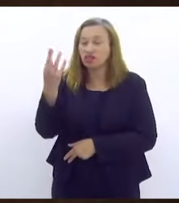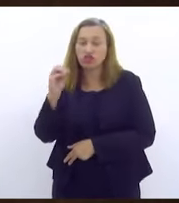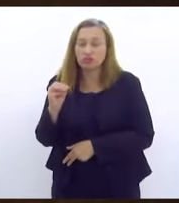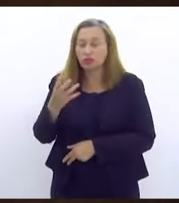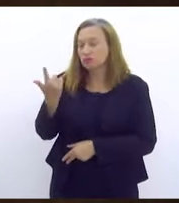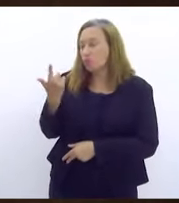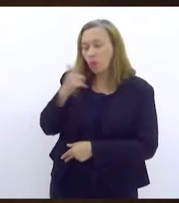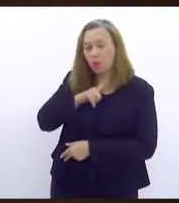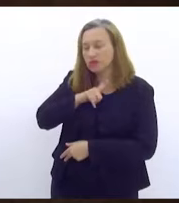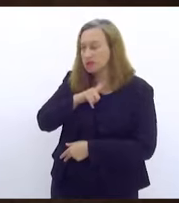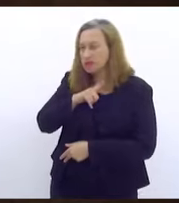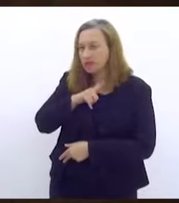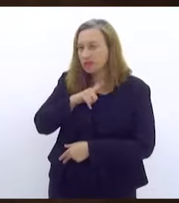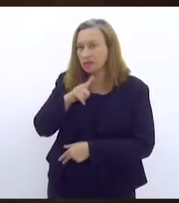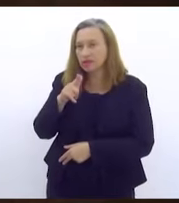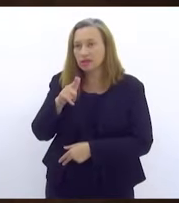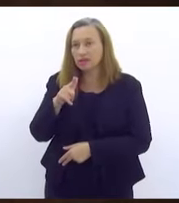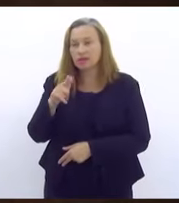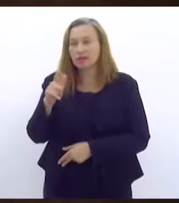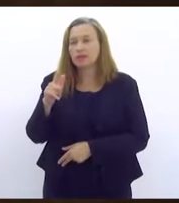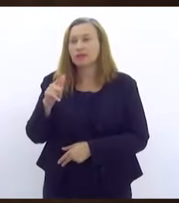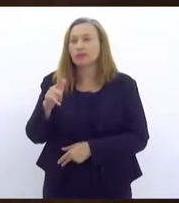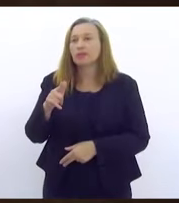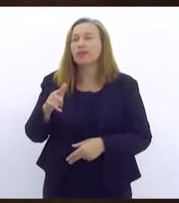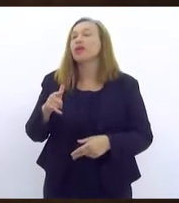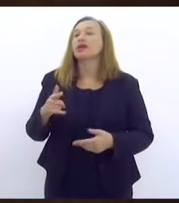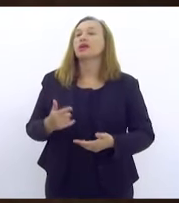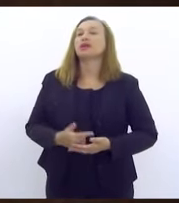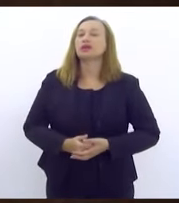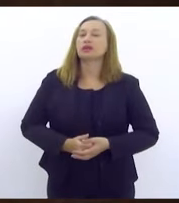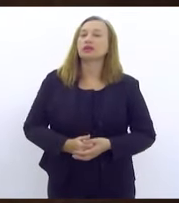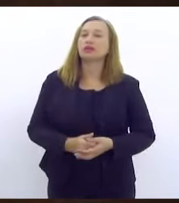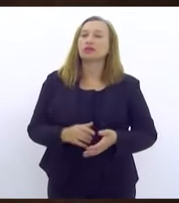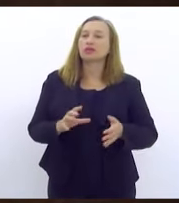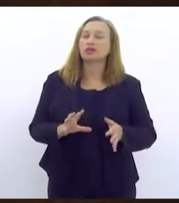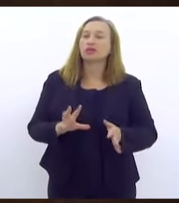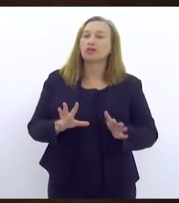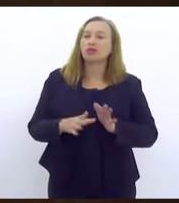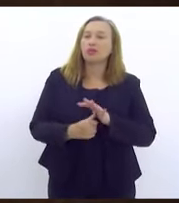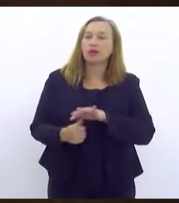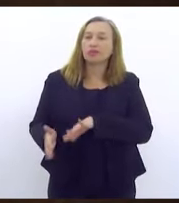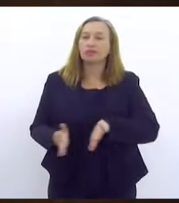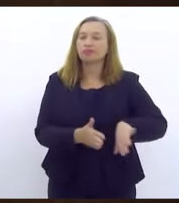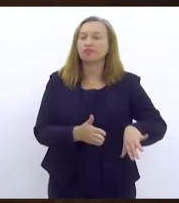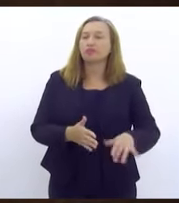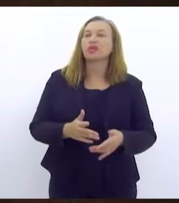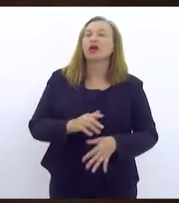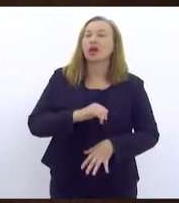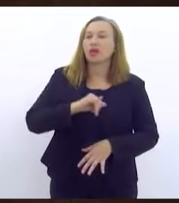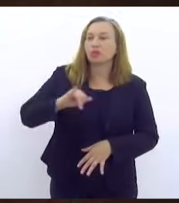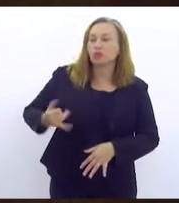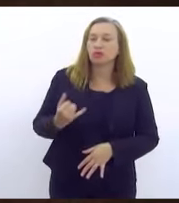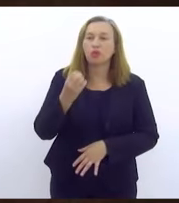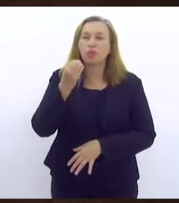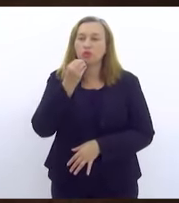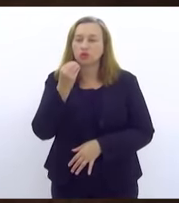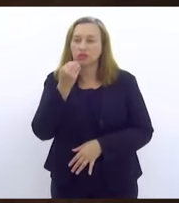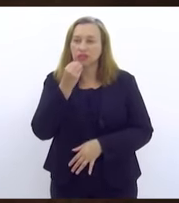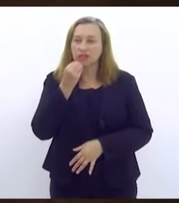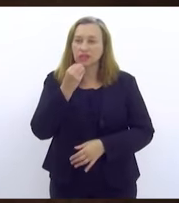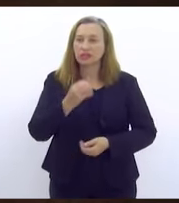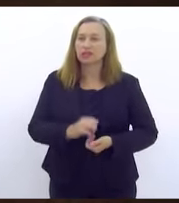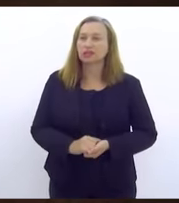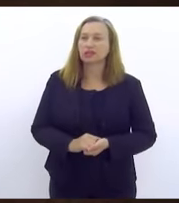conseguem enganar, e não vão conseguir enganar a Polícia Federal. Presidente, aproveitando a oportunidade, o ensejo,